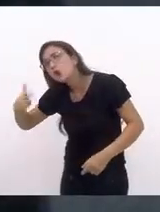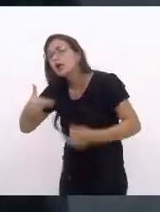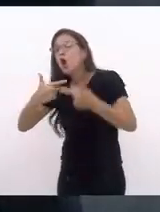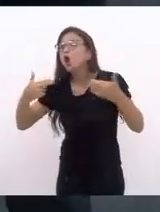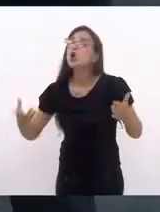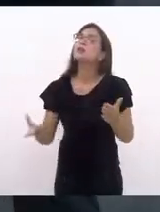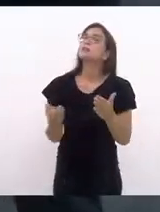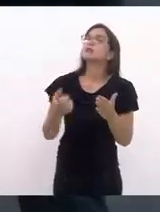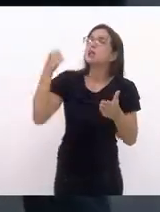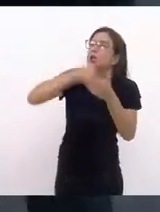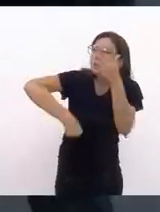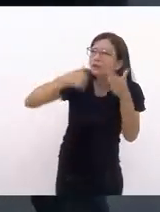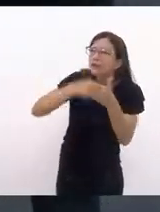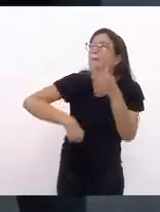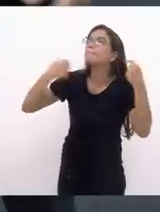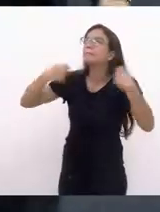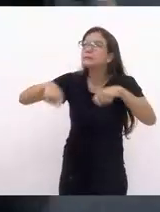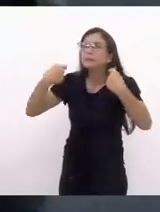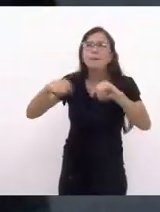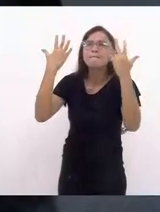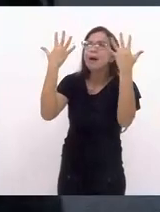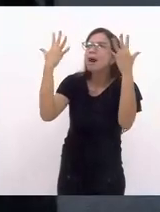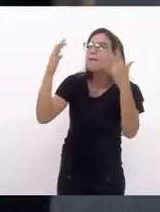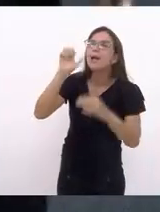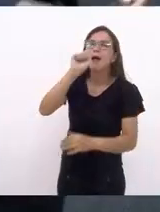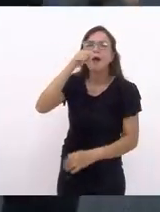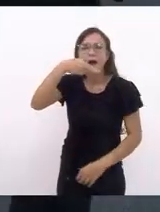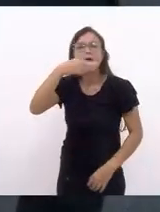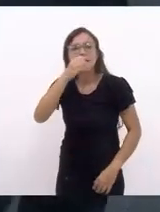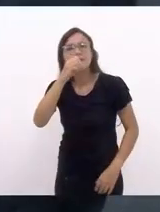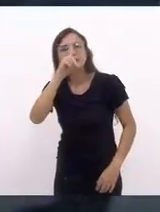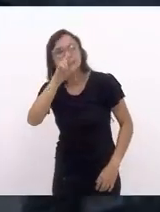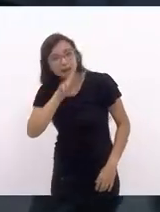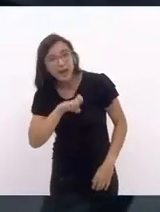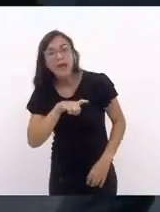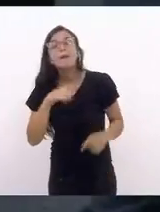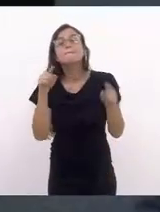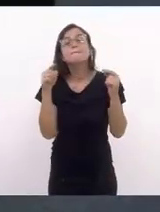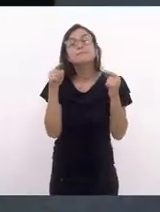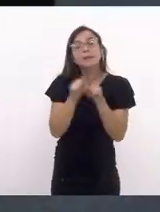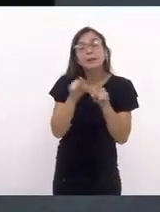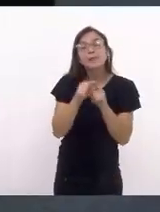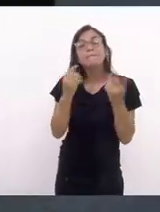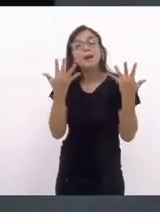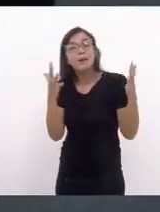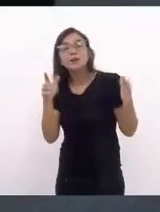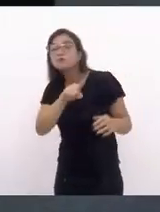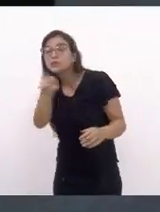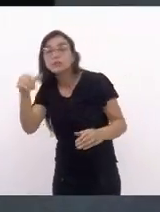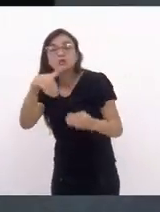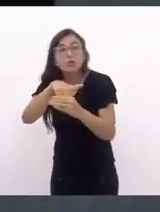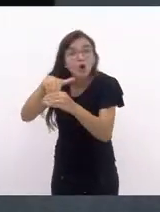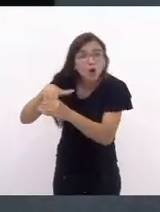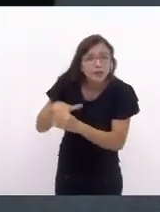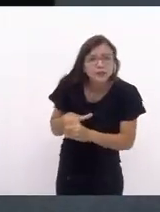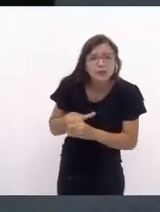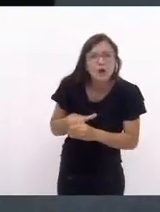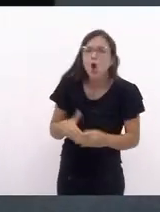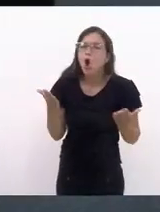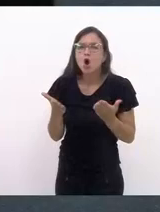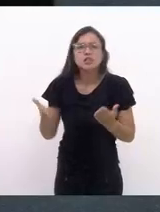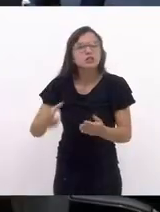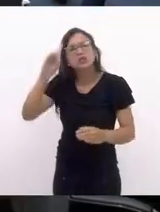presente agraciando Parabéns a todos os envolvidos um grande dia para o Parlamento Fluminense pela polícia militar